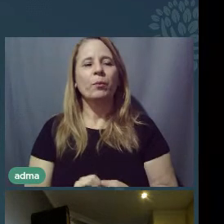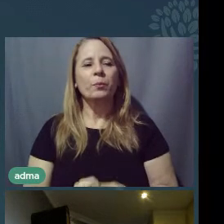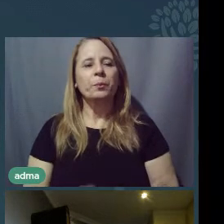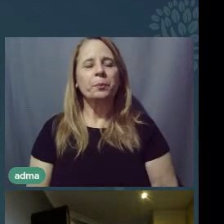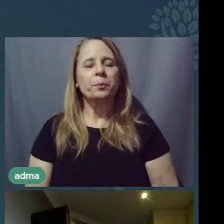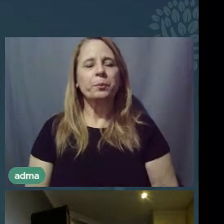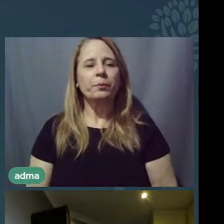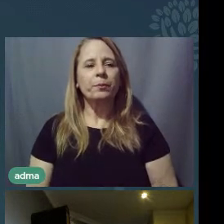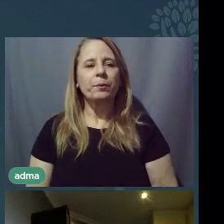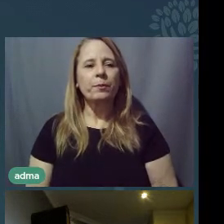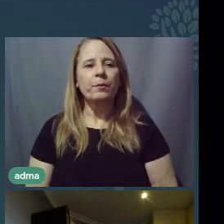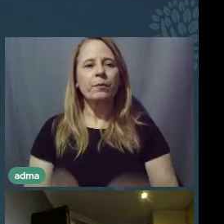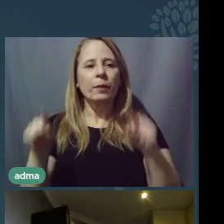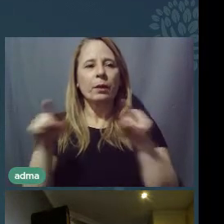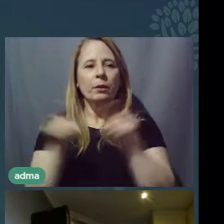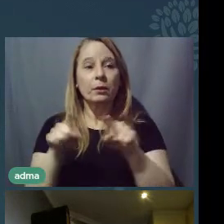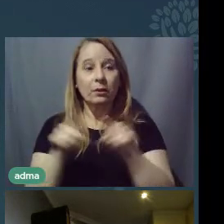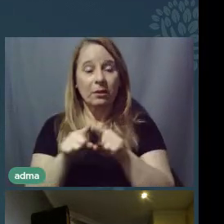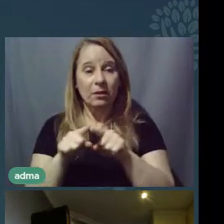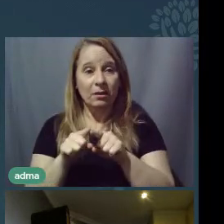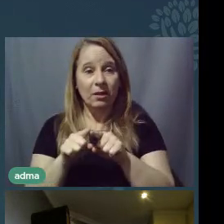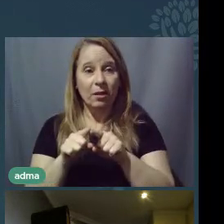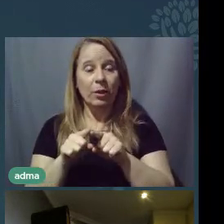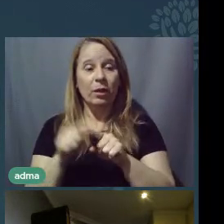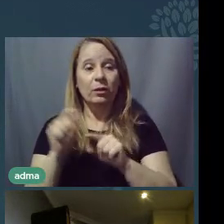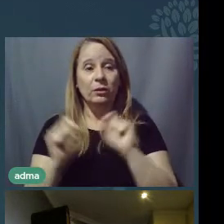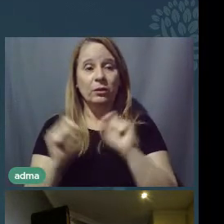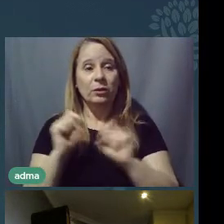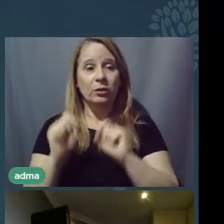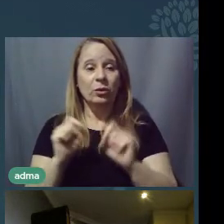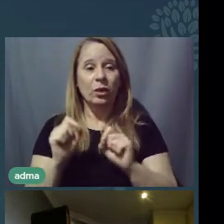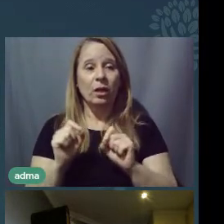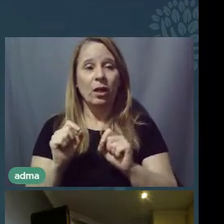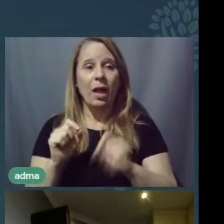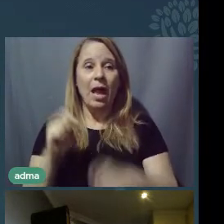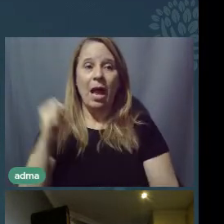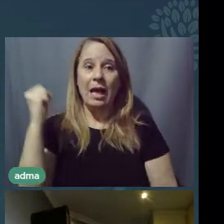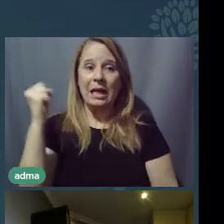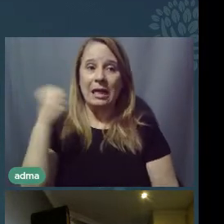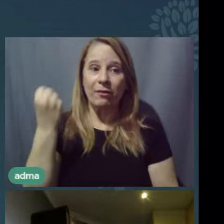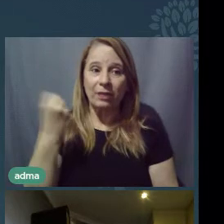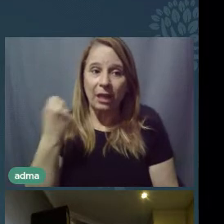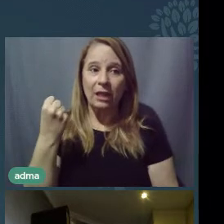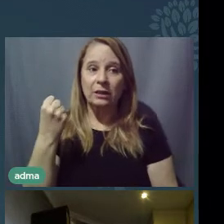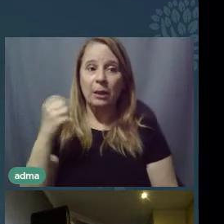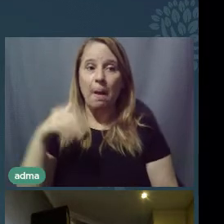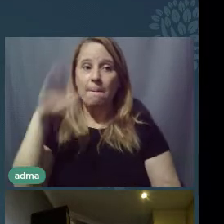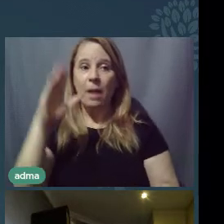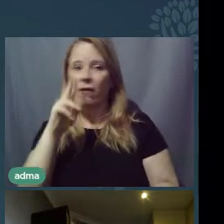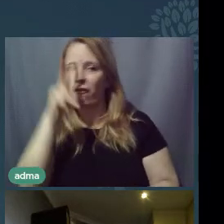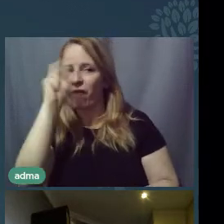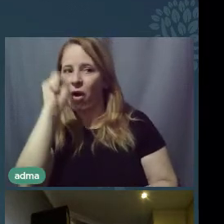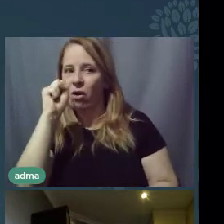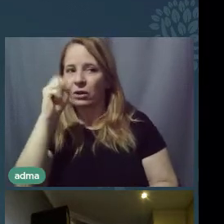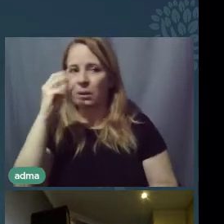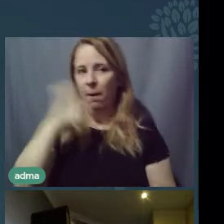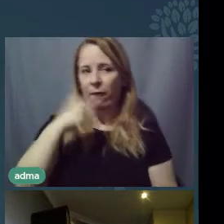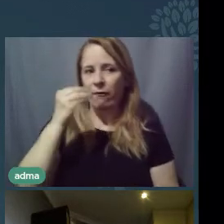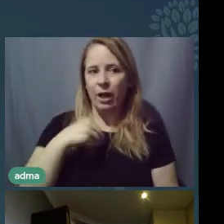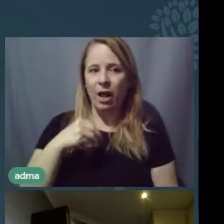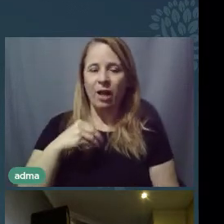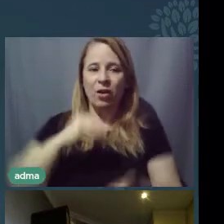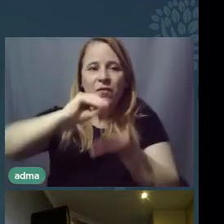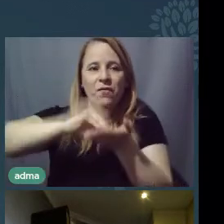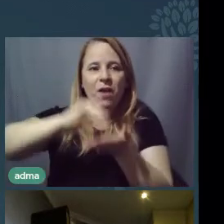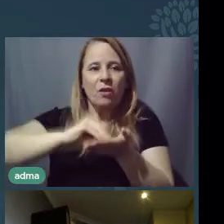ver, e é proporcional de acordo com a gravidade desses sintomas e a falta de controle